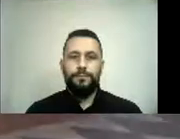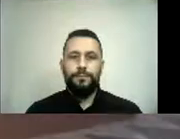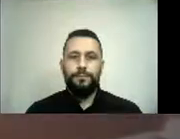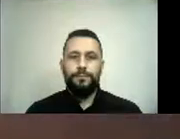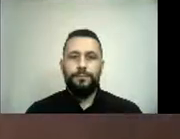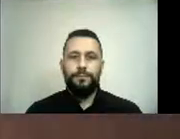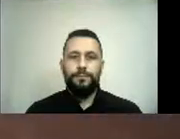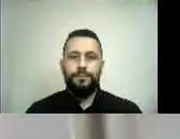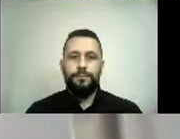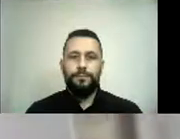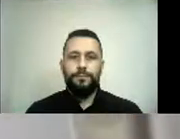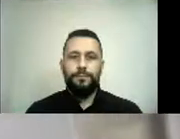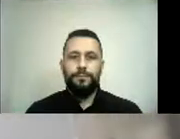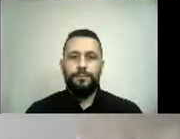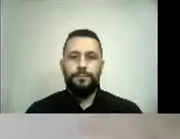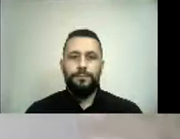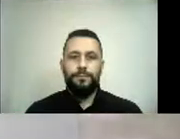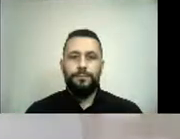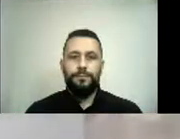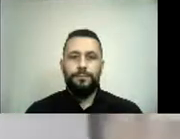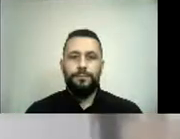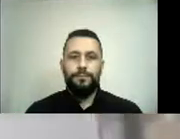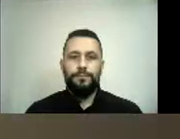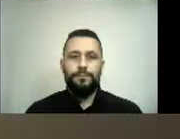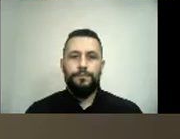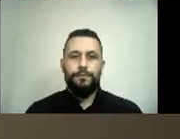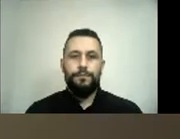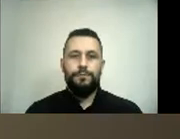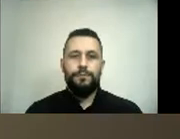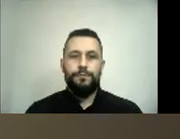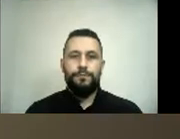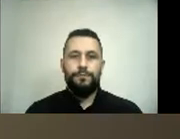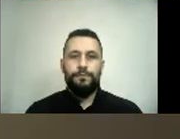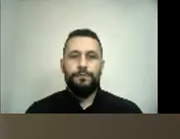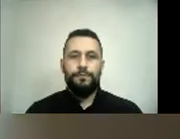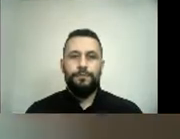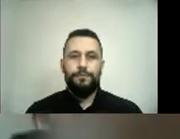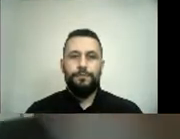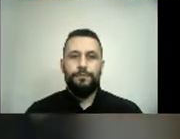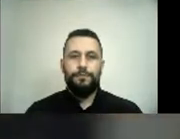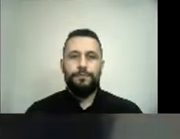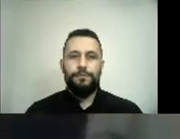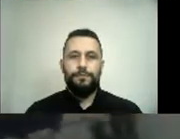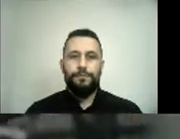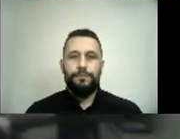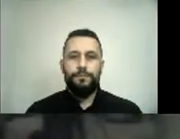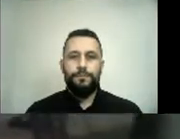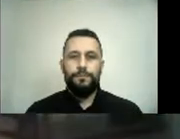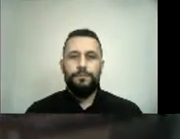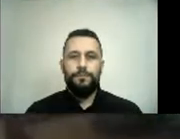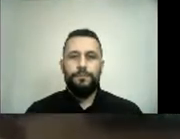triênio é proporcionar saúde, esporte, entretenimento e